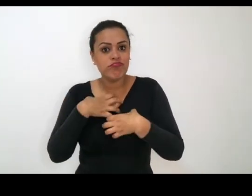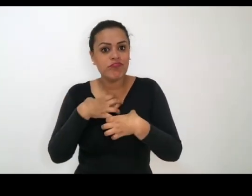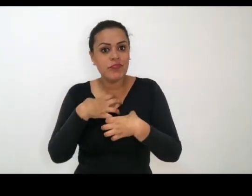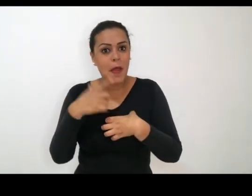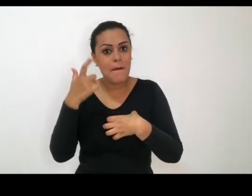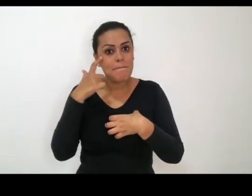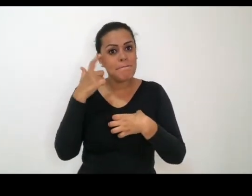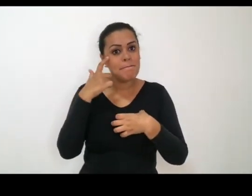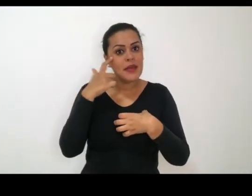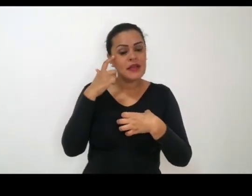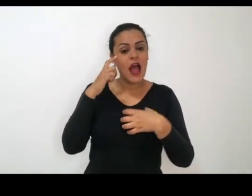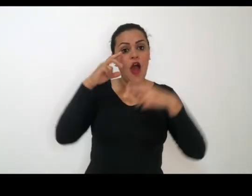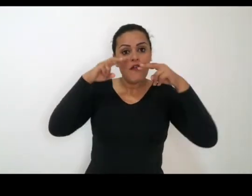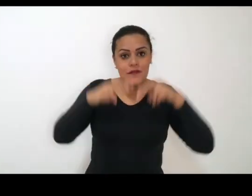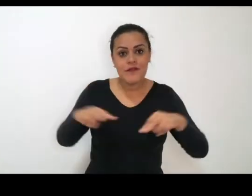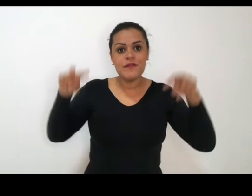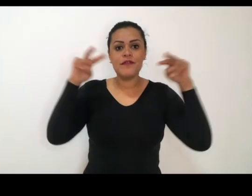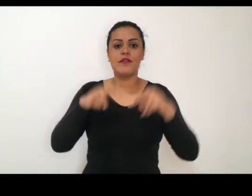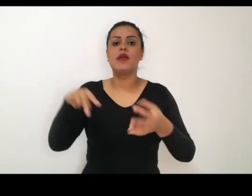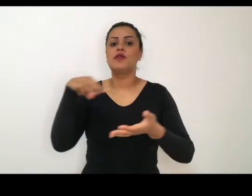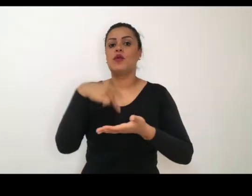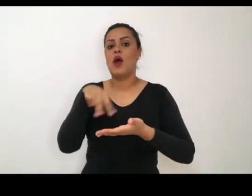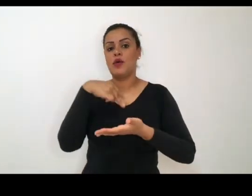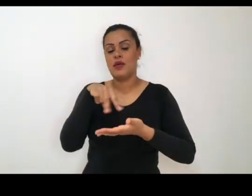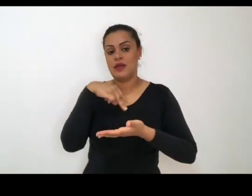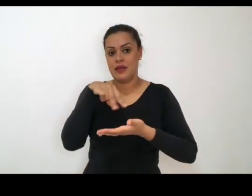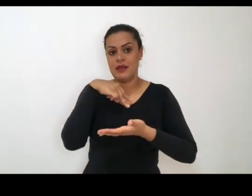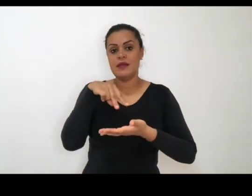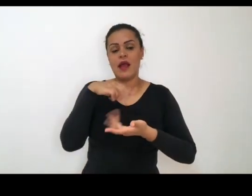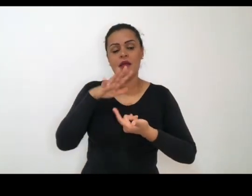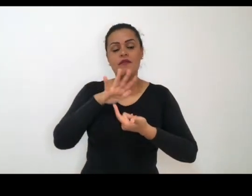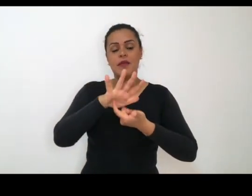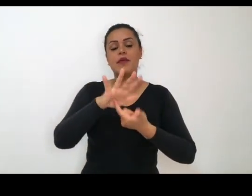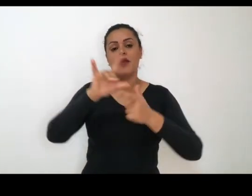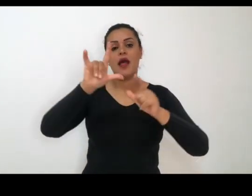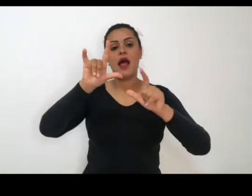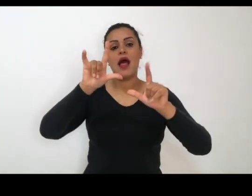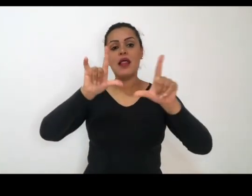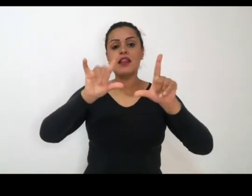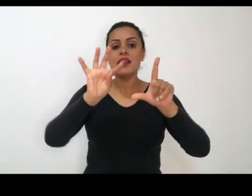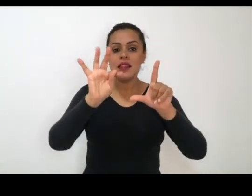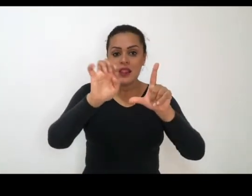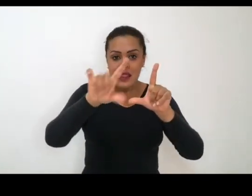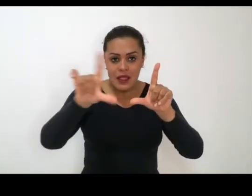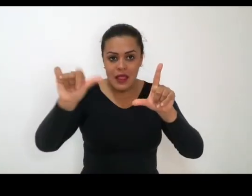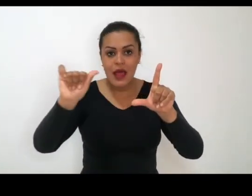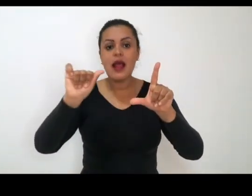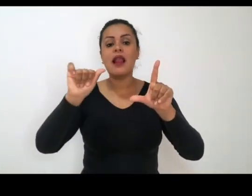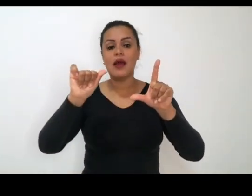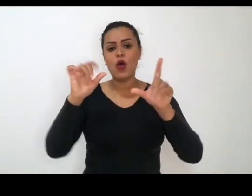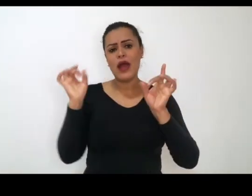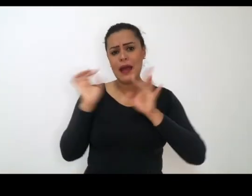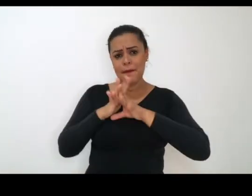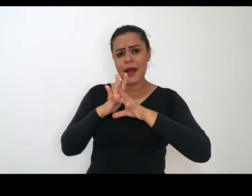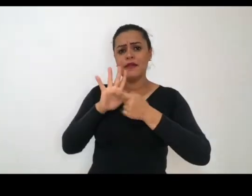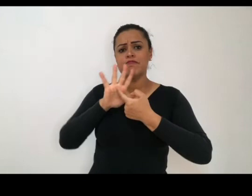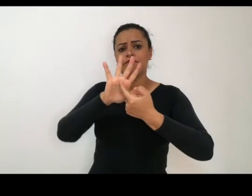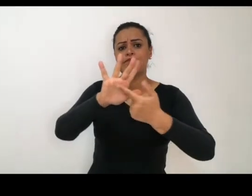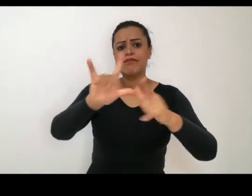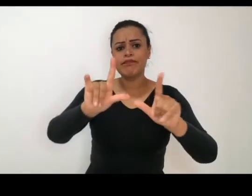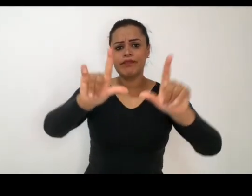para a tela, quando finalizada vai para a tela. Eu acho que isso aí também dá para pensar muitas coisas,